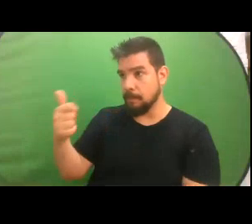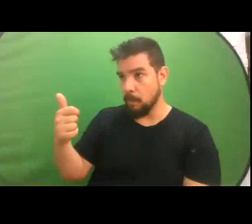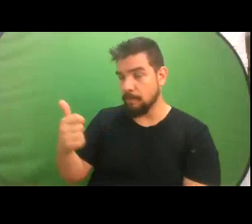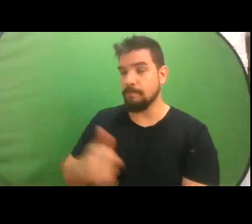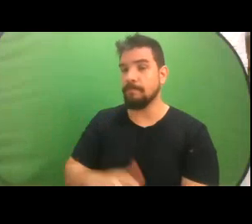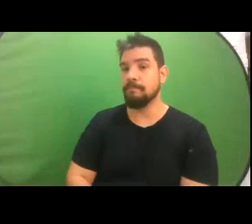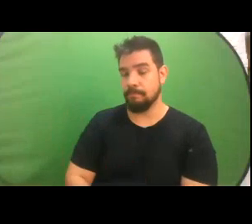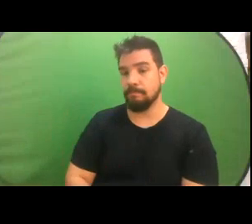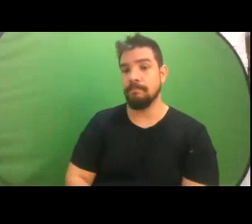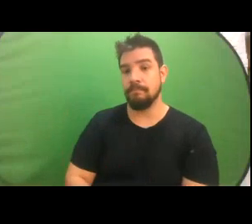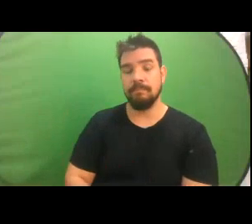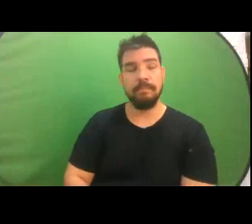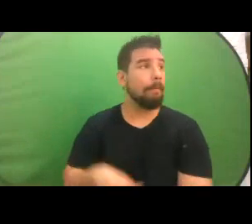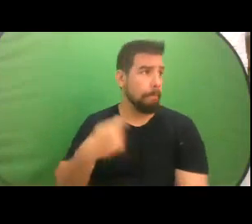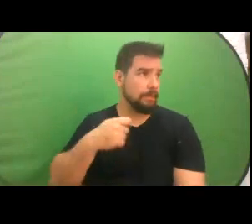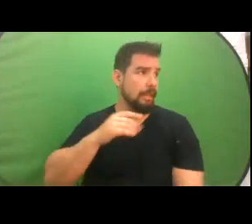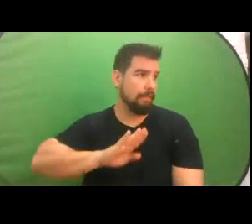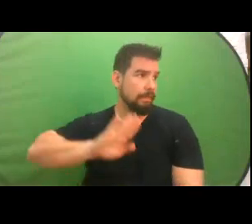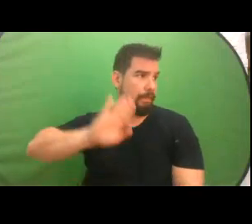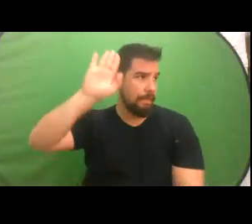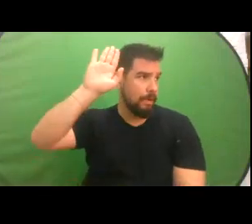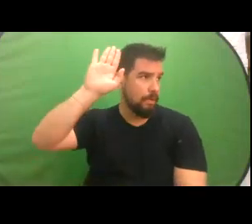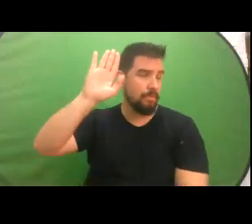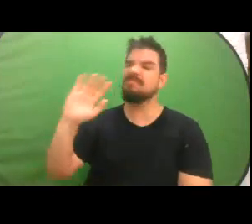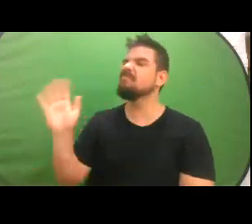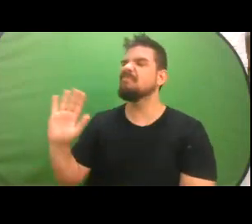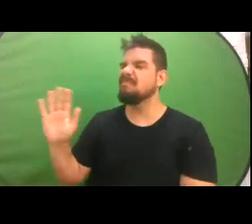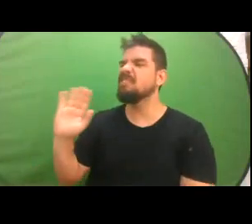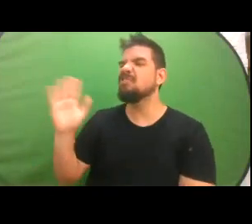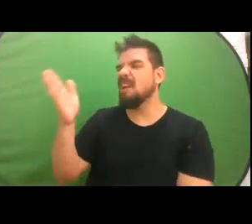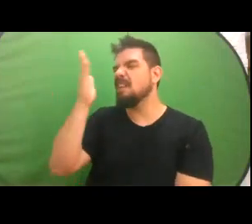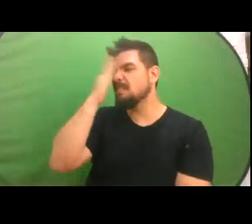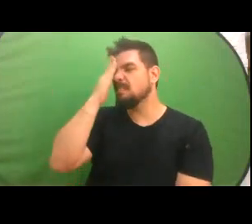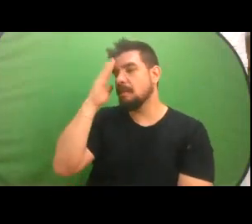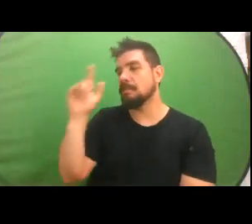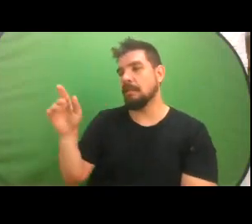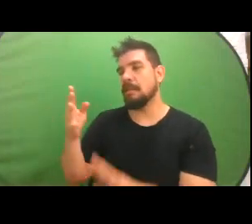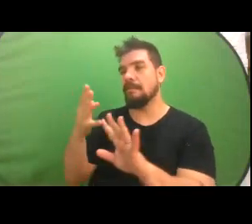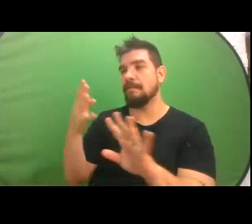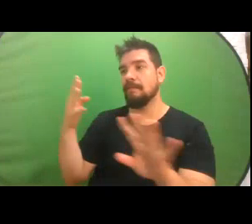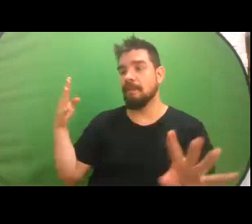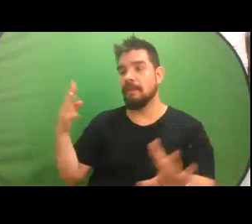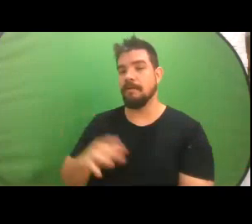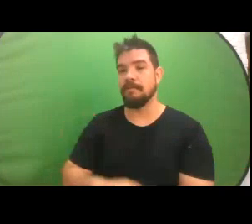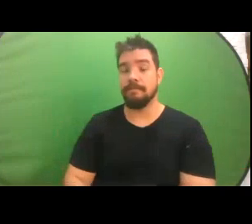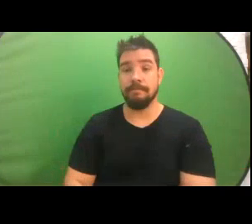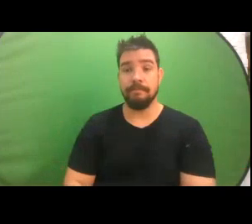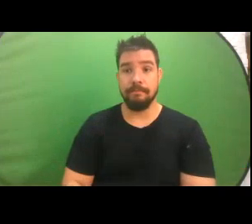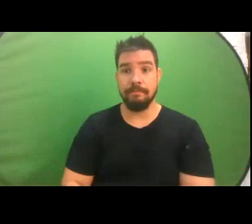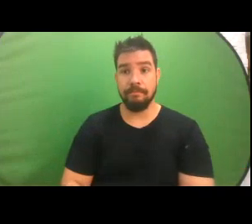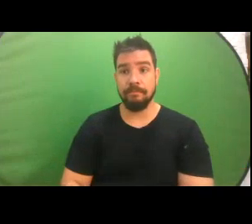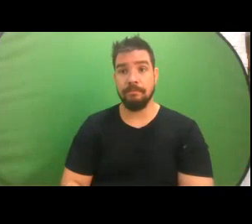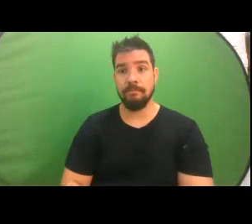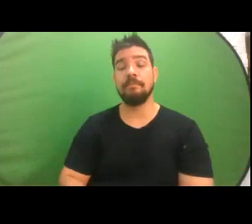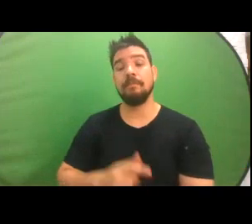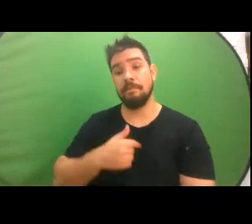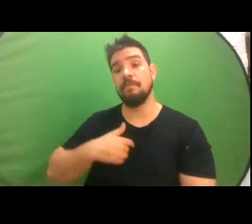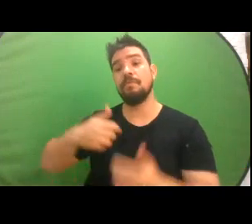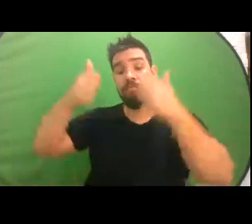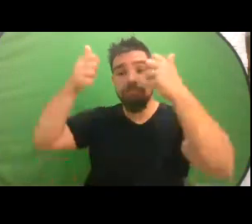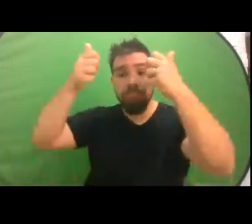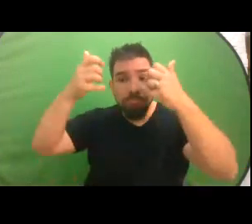Já precisa levantar a mão? Não, já sei que Não, você está na fila, tá ok. tá? Aí eu vou, o que eu falar pode ser